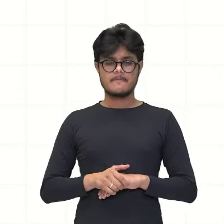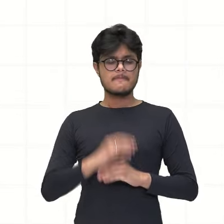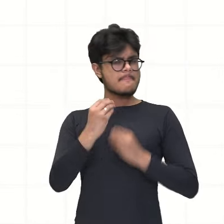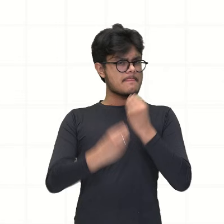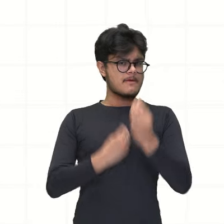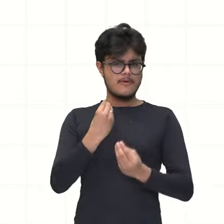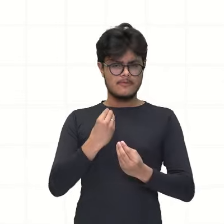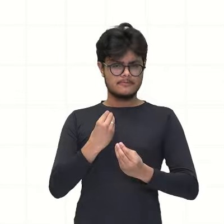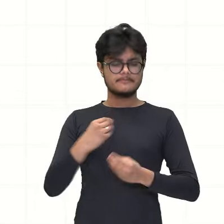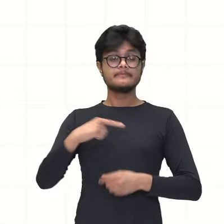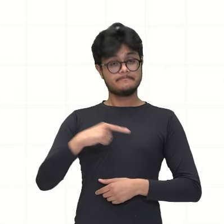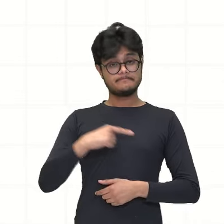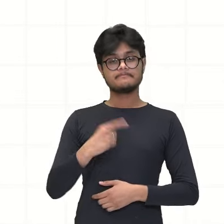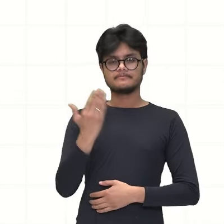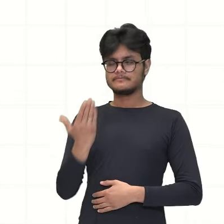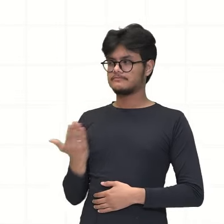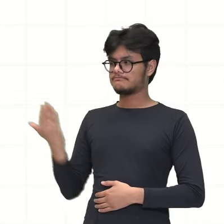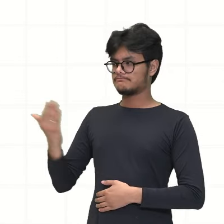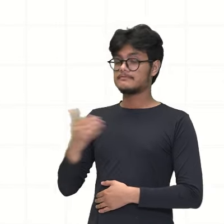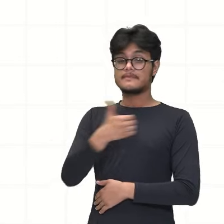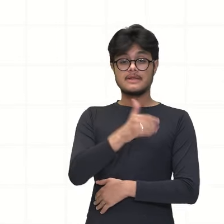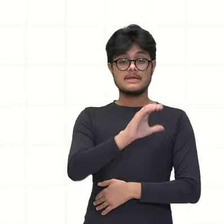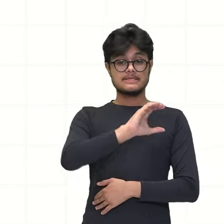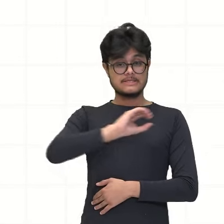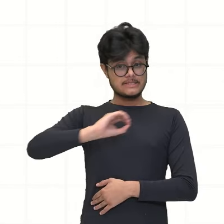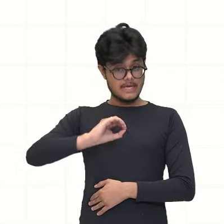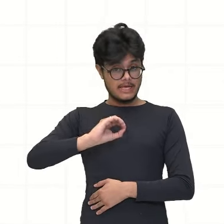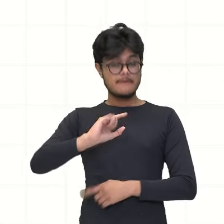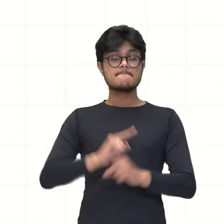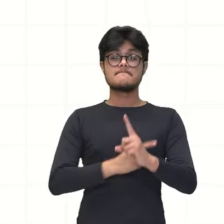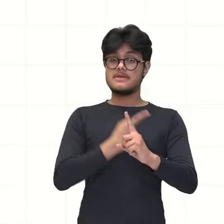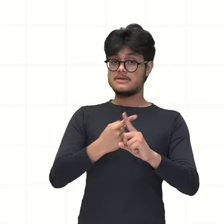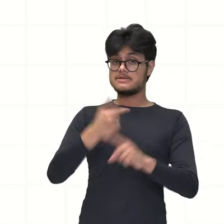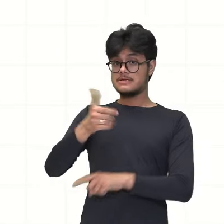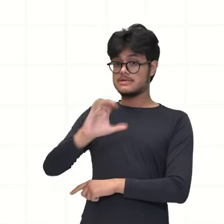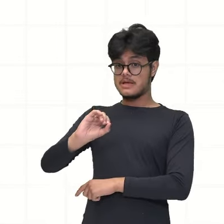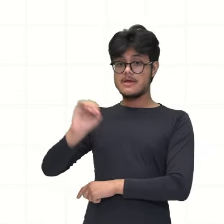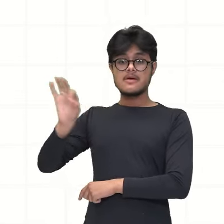faço? Vou pegar 100 vezes 10%,